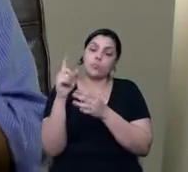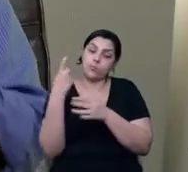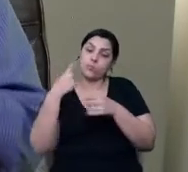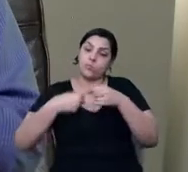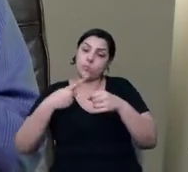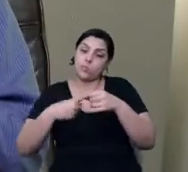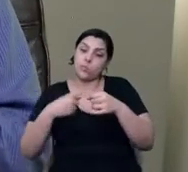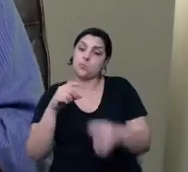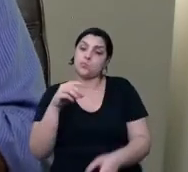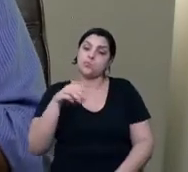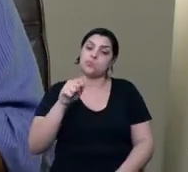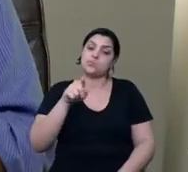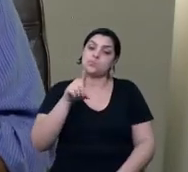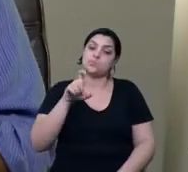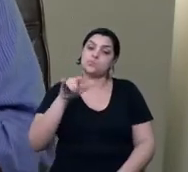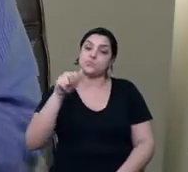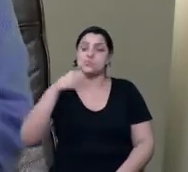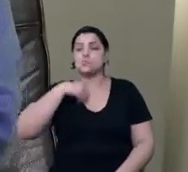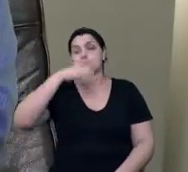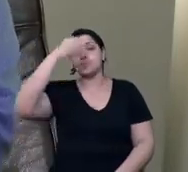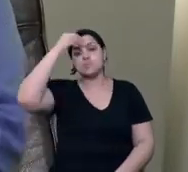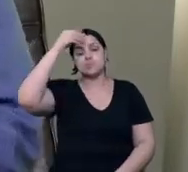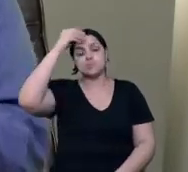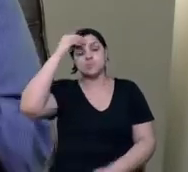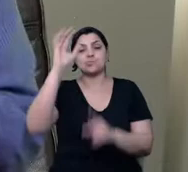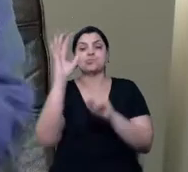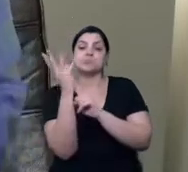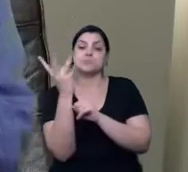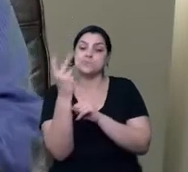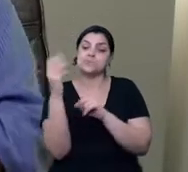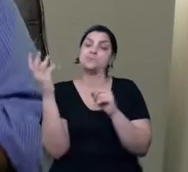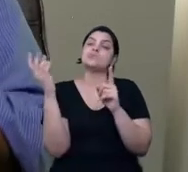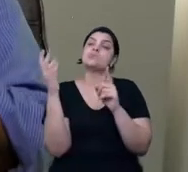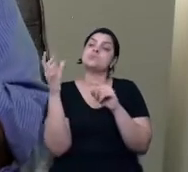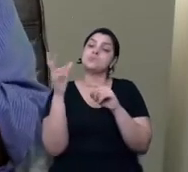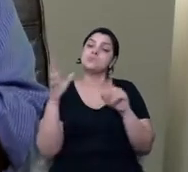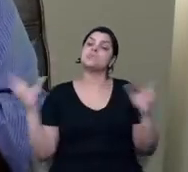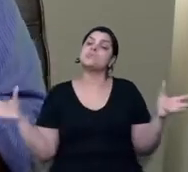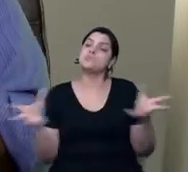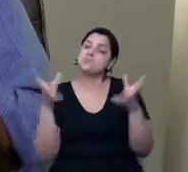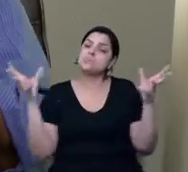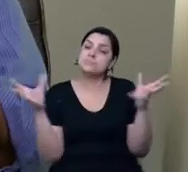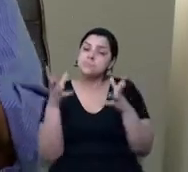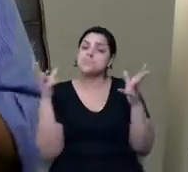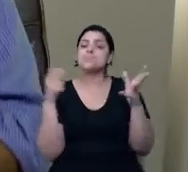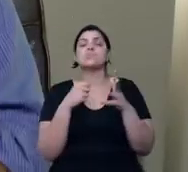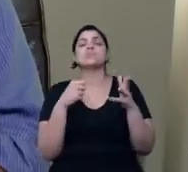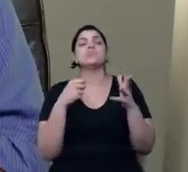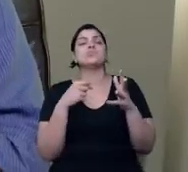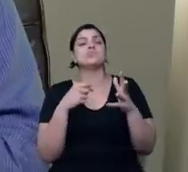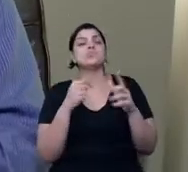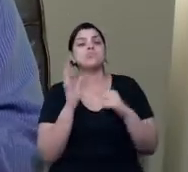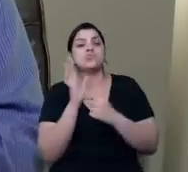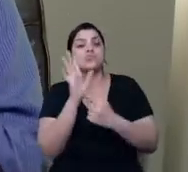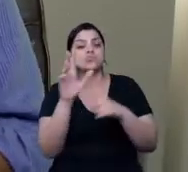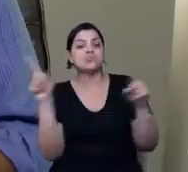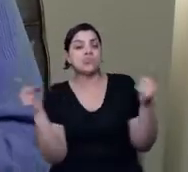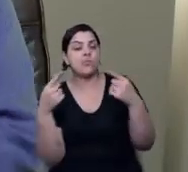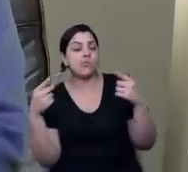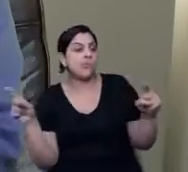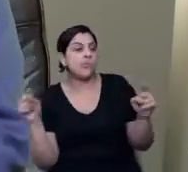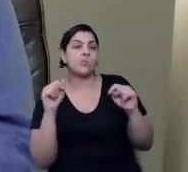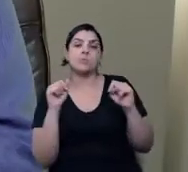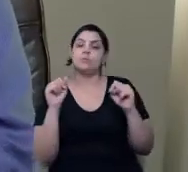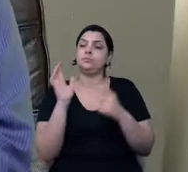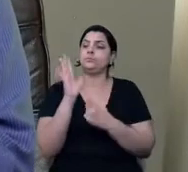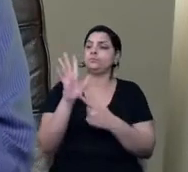Madalena, que é a minha madrinha, inclusive, de arte, nesse sentido, de incentivar a gente, de levar e apresentar música, e apresentar vários tipos de